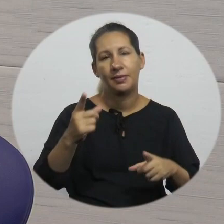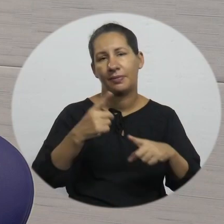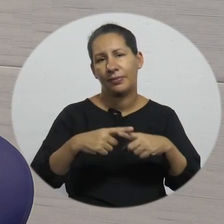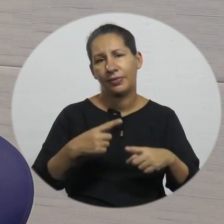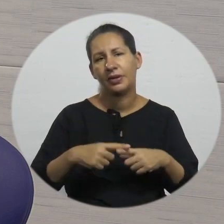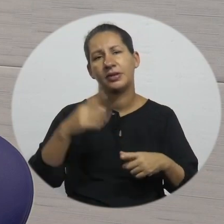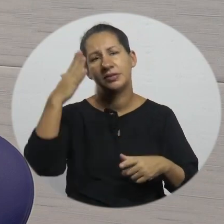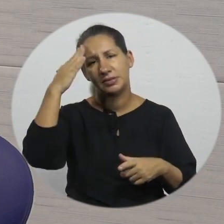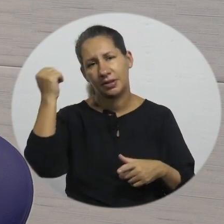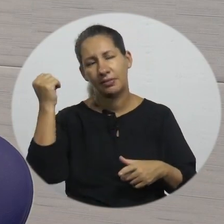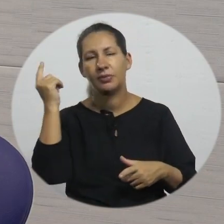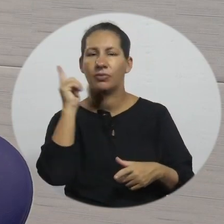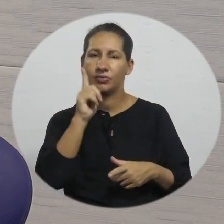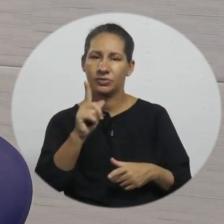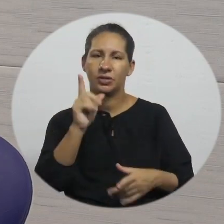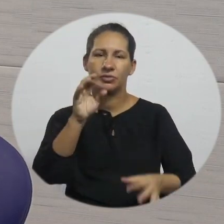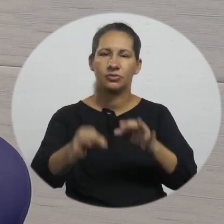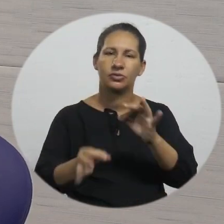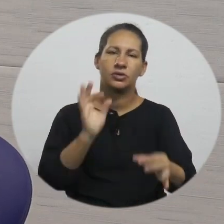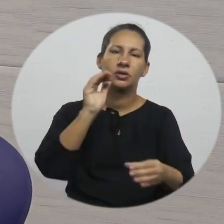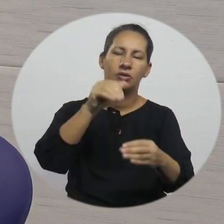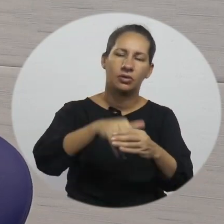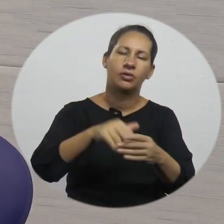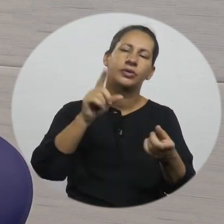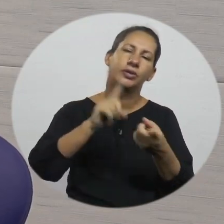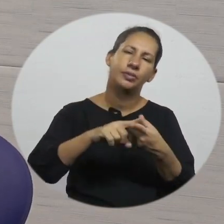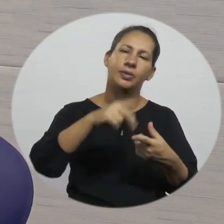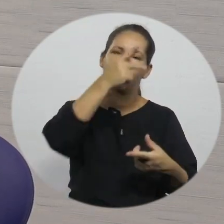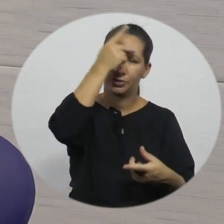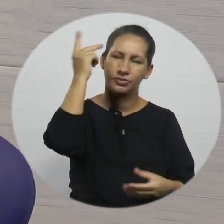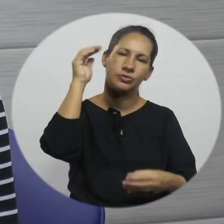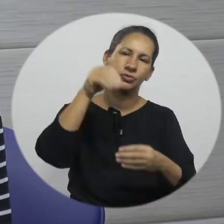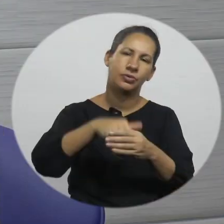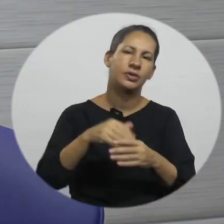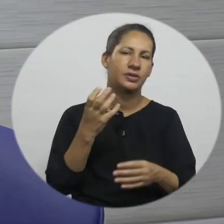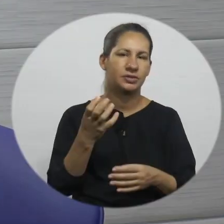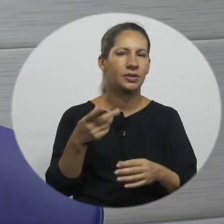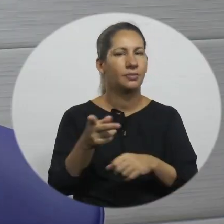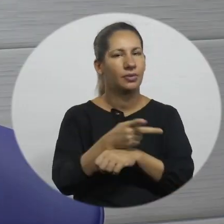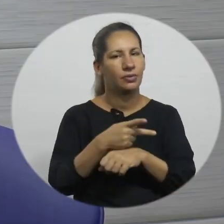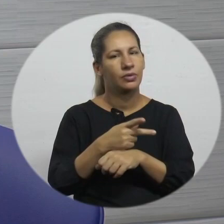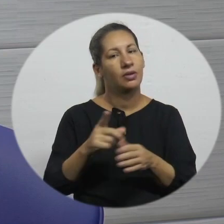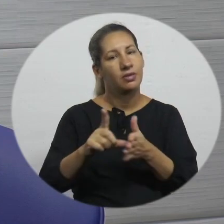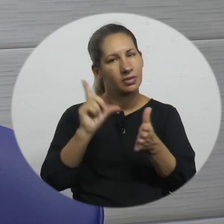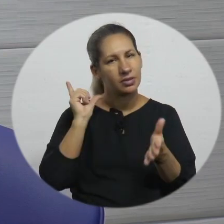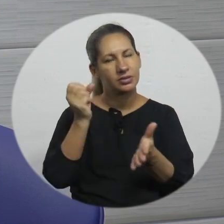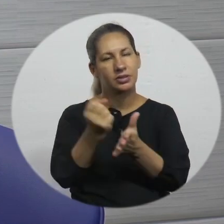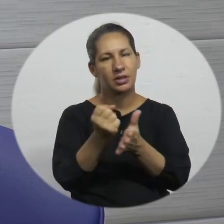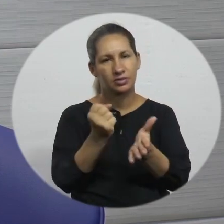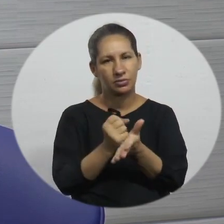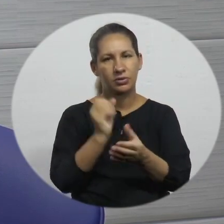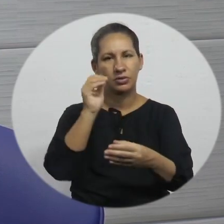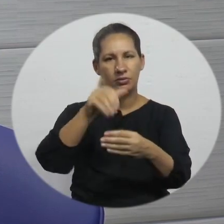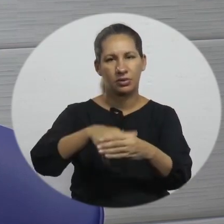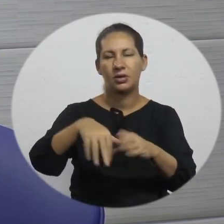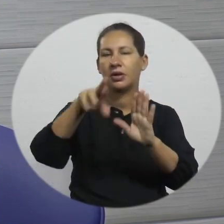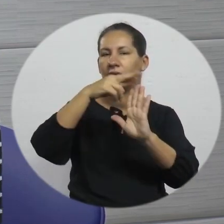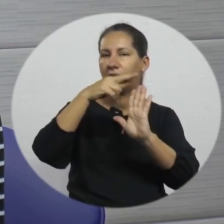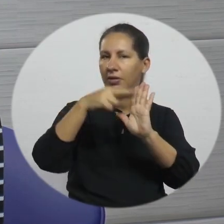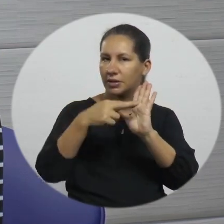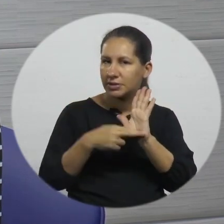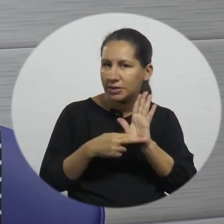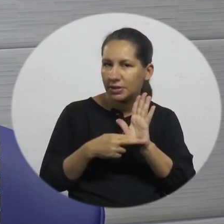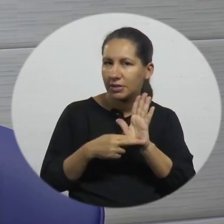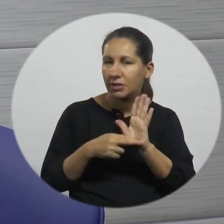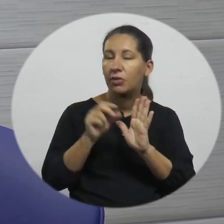veemência porque sabe que há um ganho não só para a Justiça Eleitoral, como também para o eleitor. E quem quiser procurar antecipadamente um cartório eleitoral para